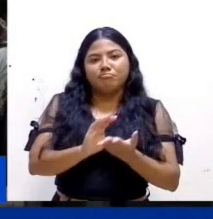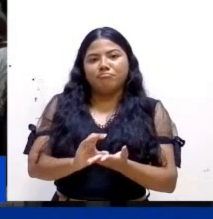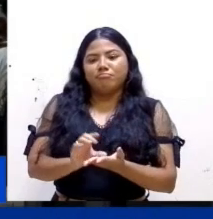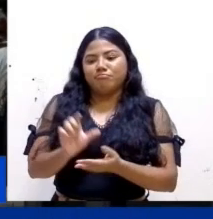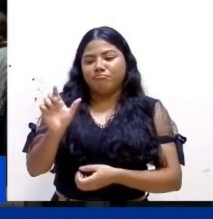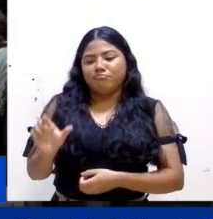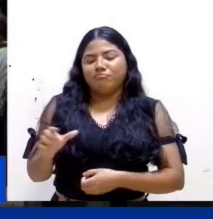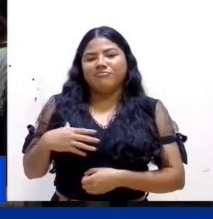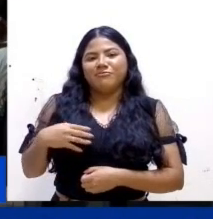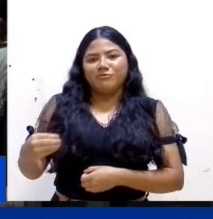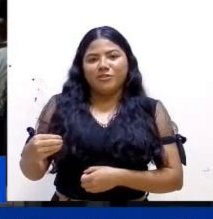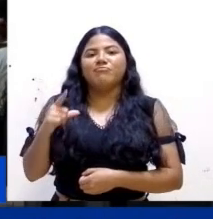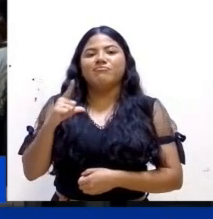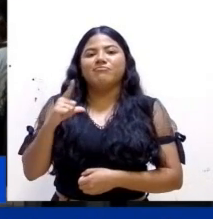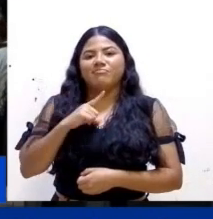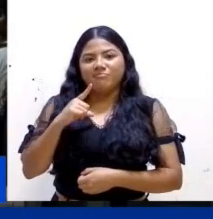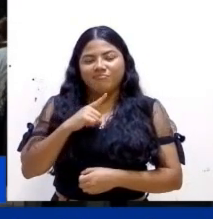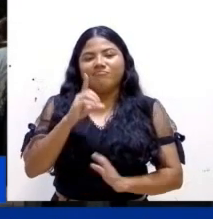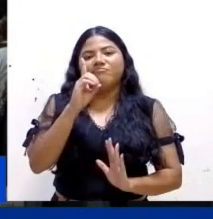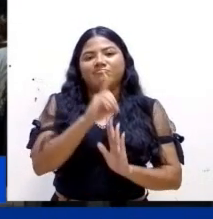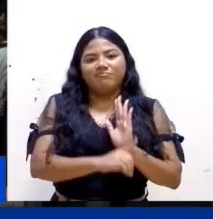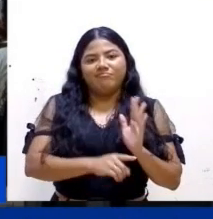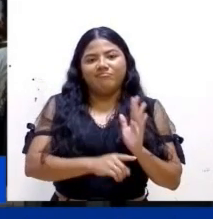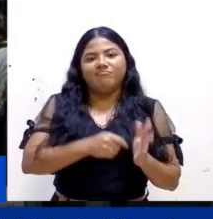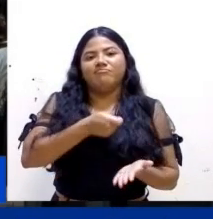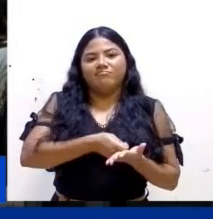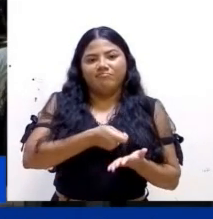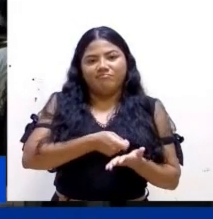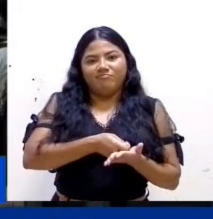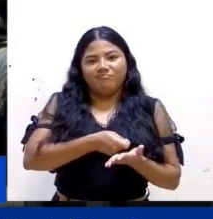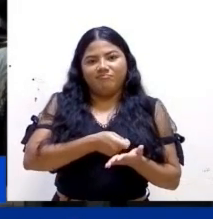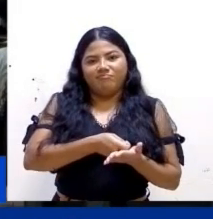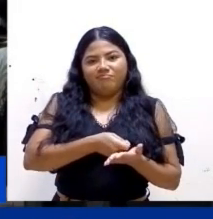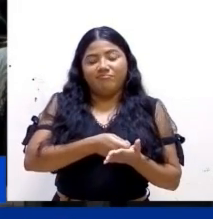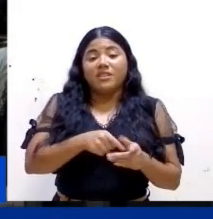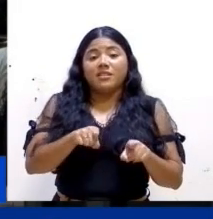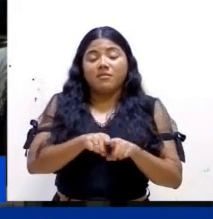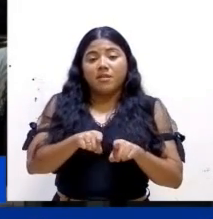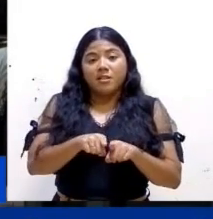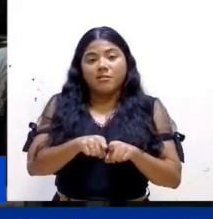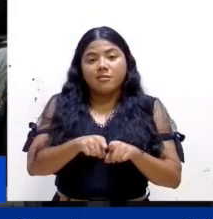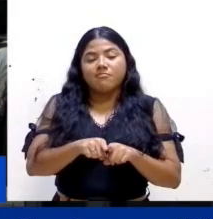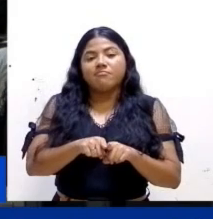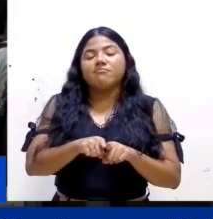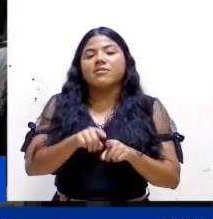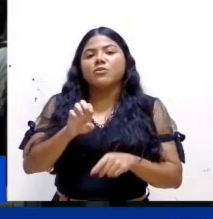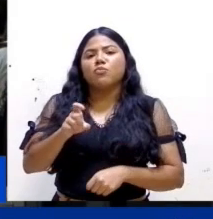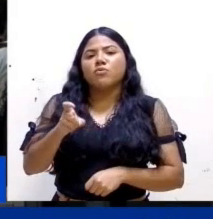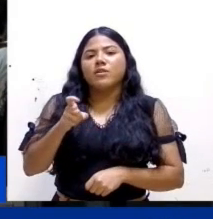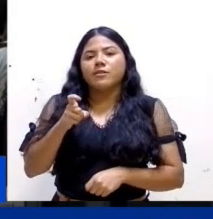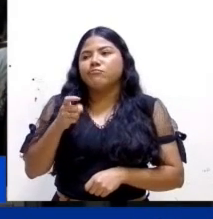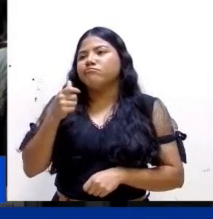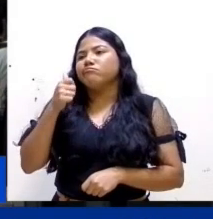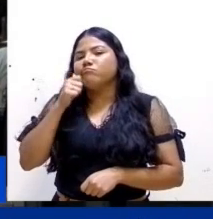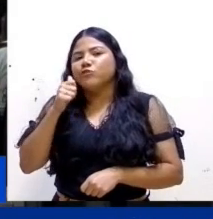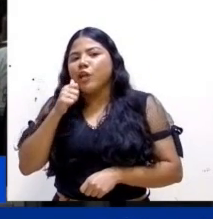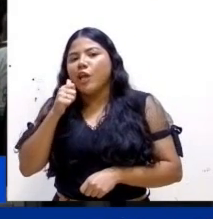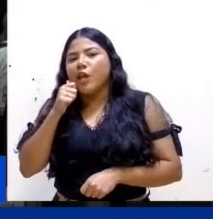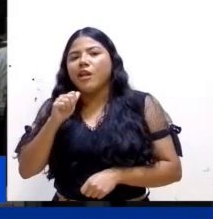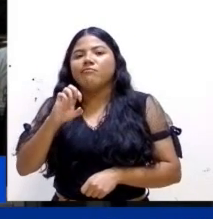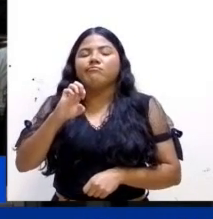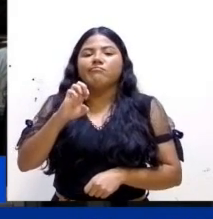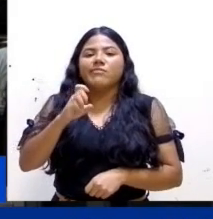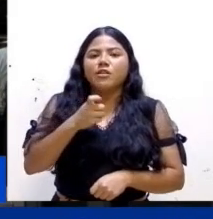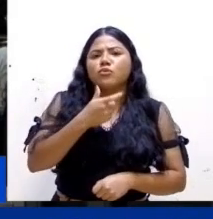Os filhos têm direito de receber pensão. O ex-cônjuge também tem direito de receber pensão. Ah, ele